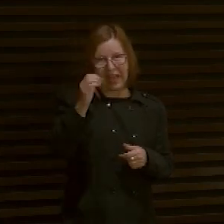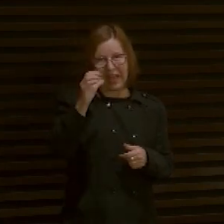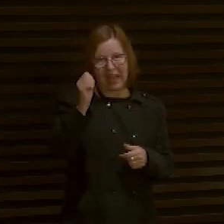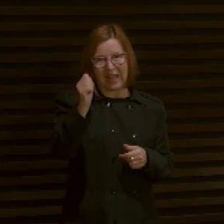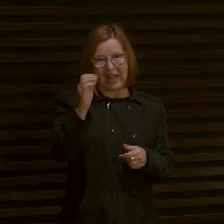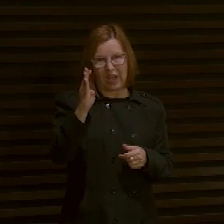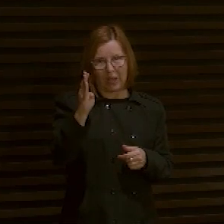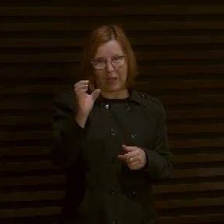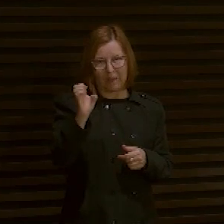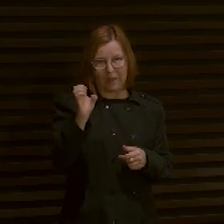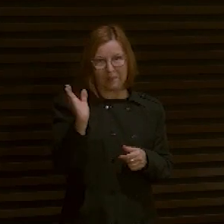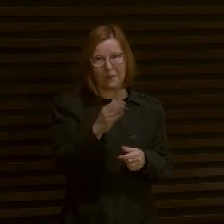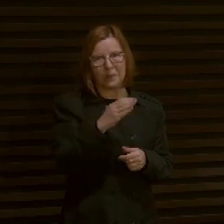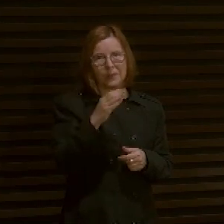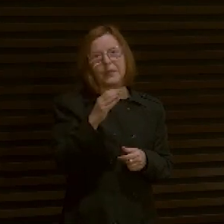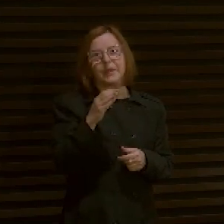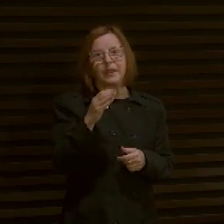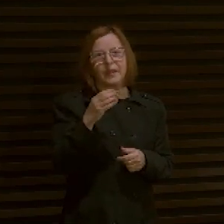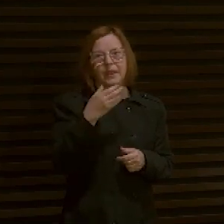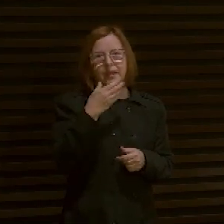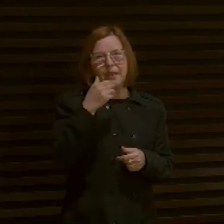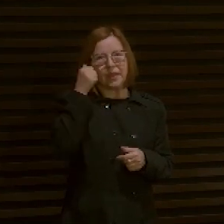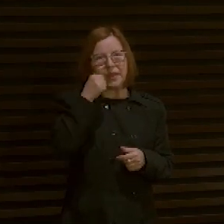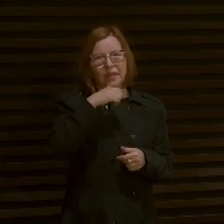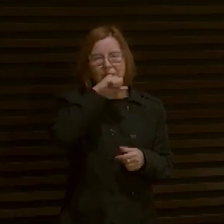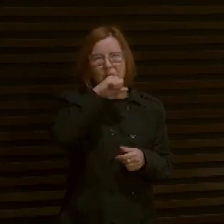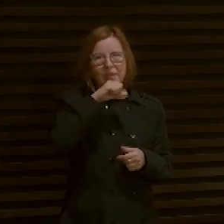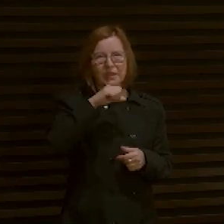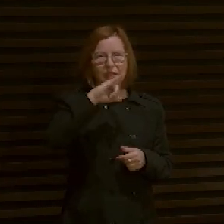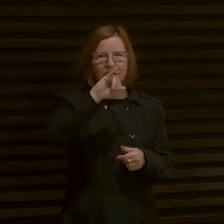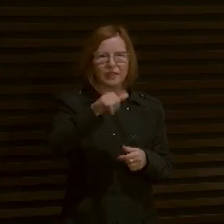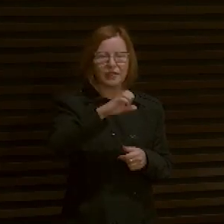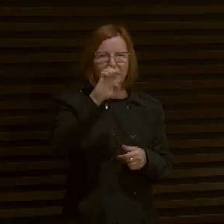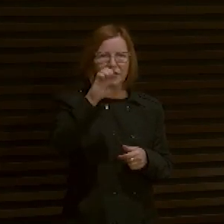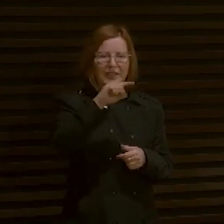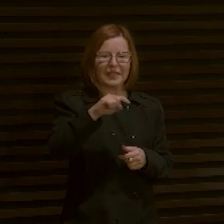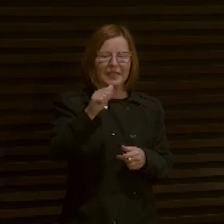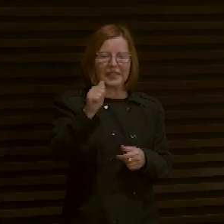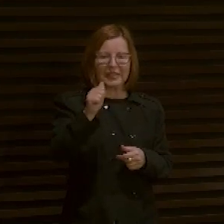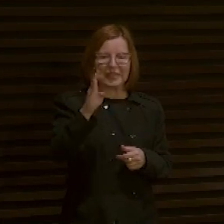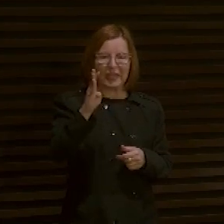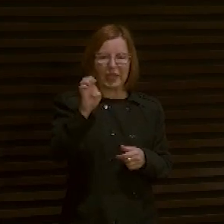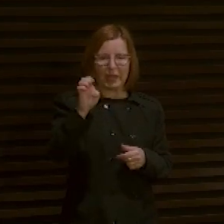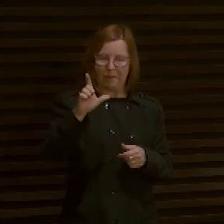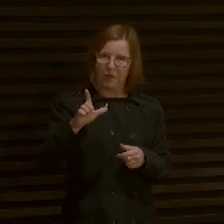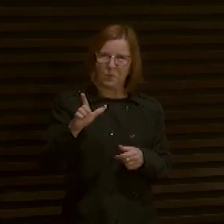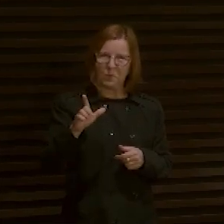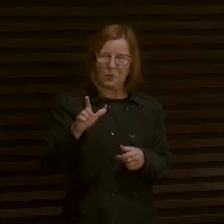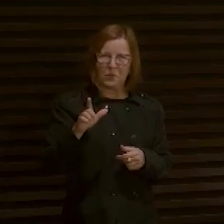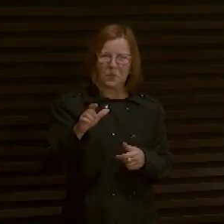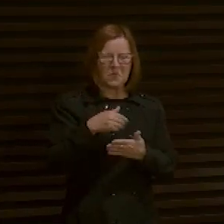né? Os pais terríveis que ele teve, e ele seguiu o mesmo caminho do pai. E ali,